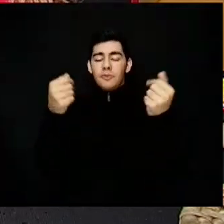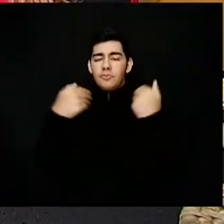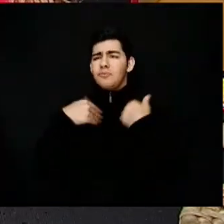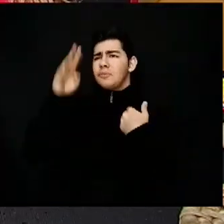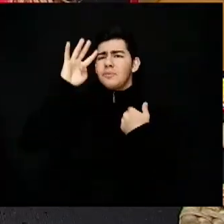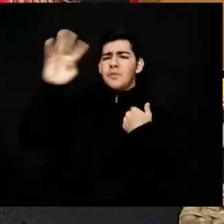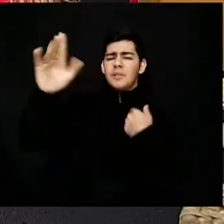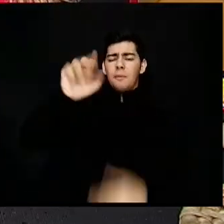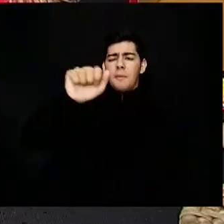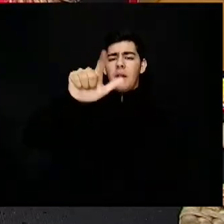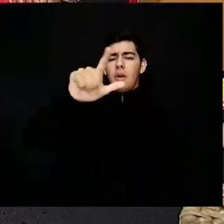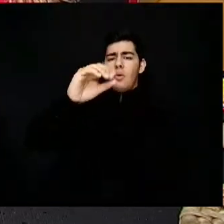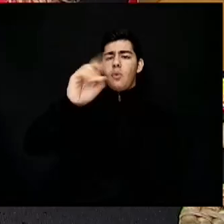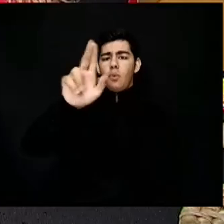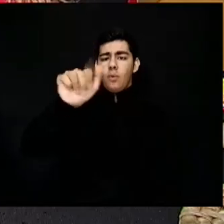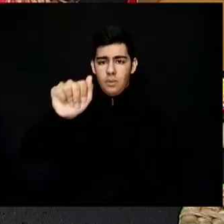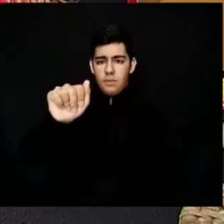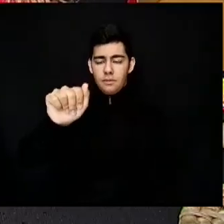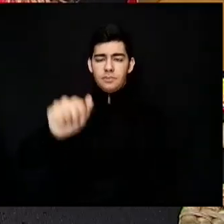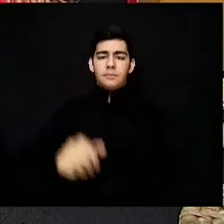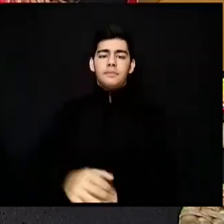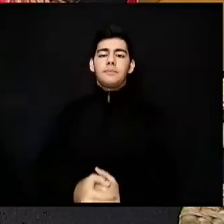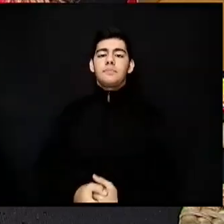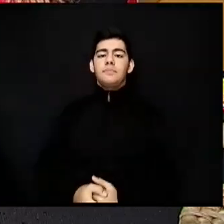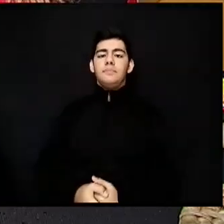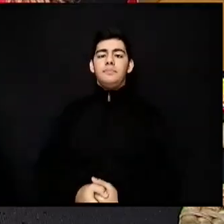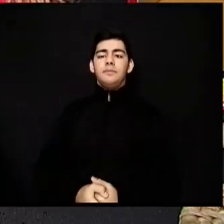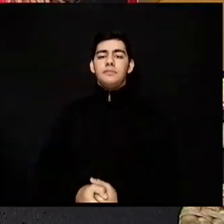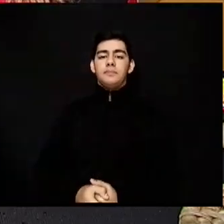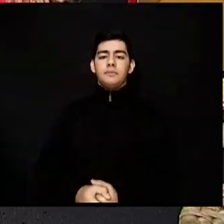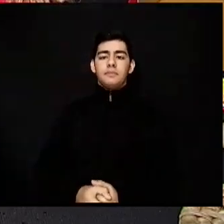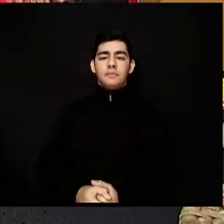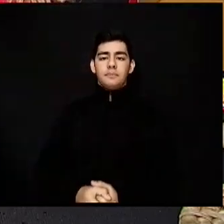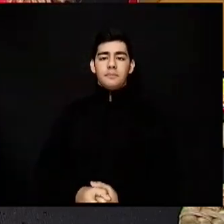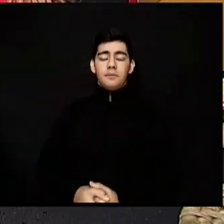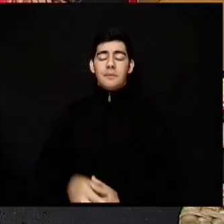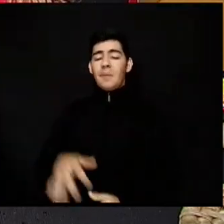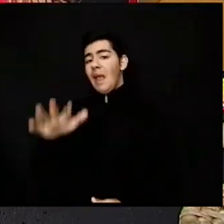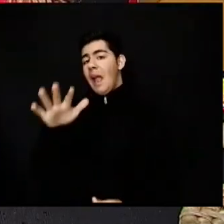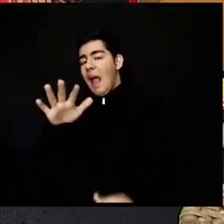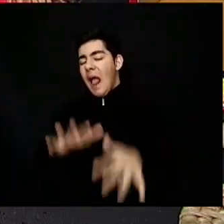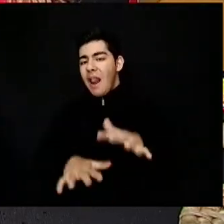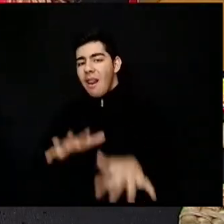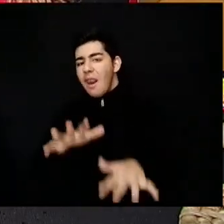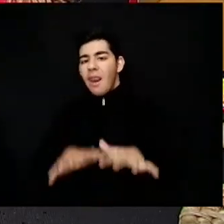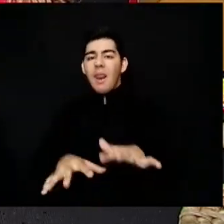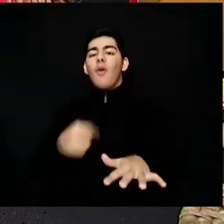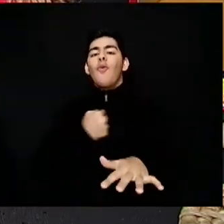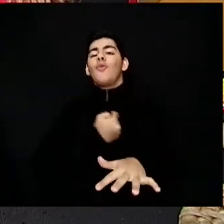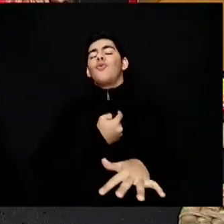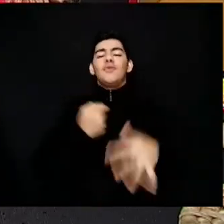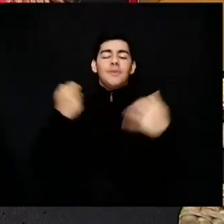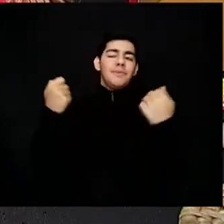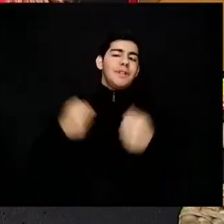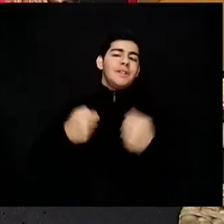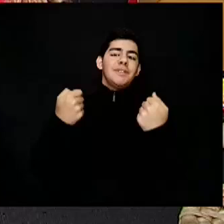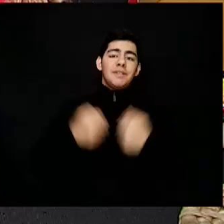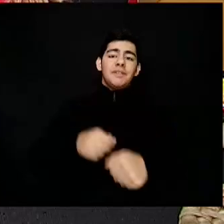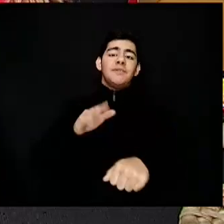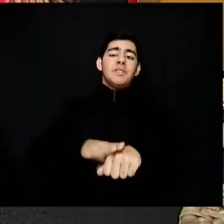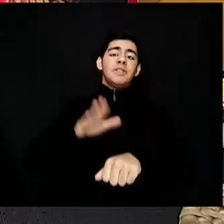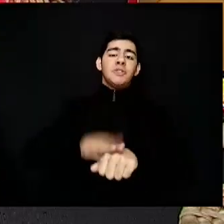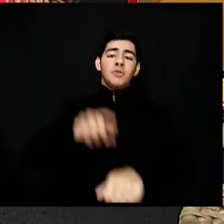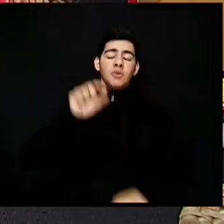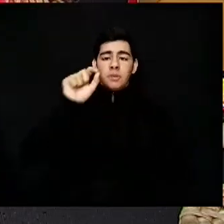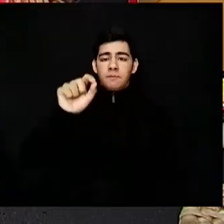questões, né, que não vou evidenciar aqui, mas que a gente passa nos lugares,